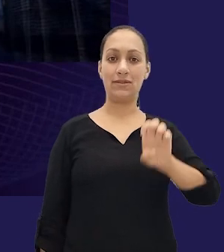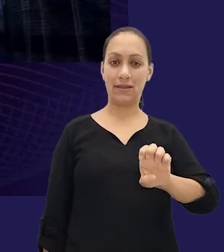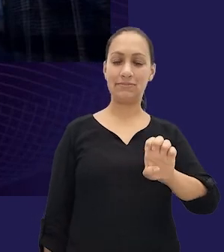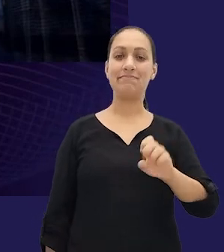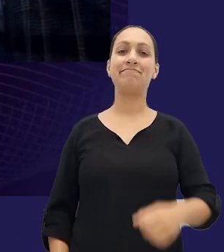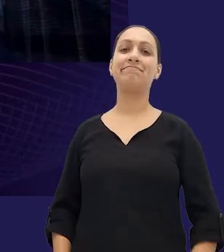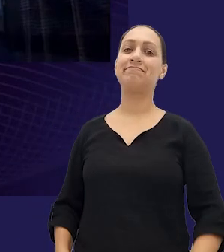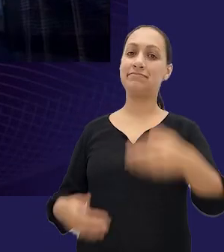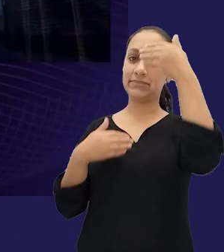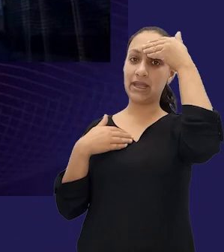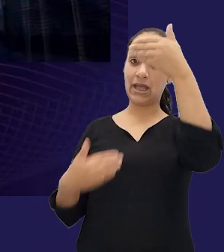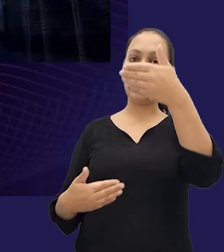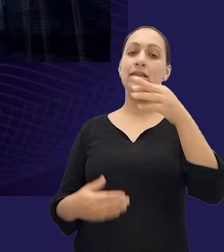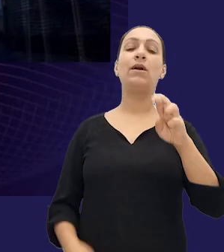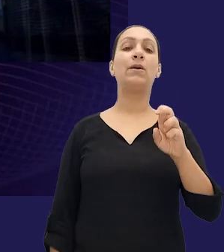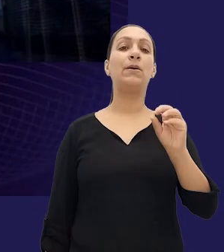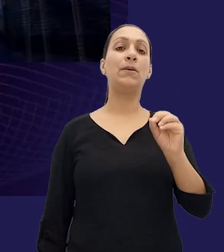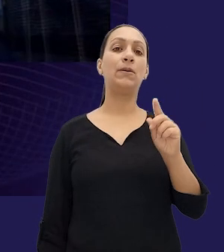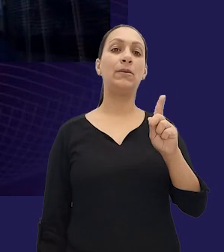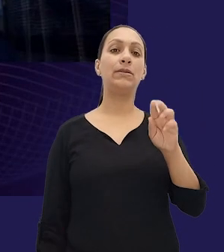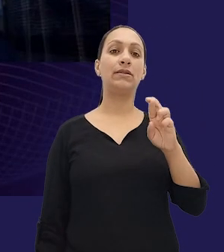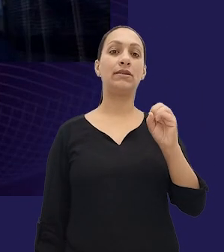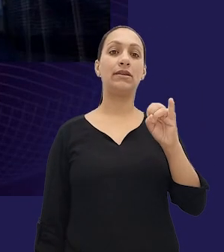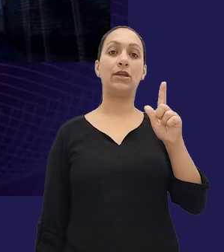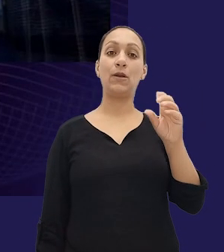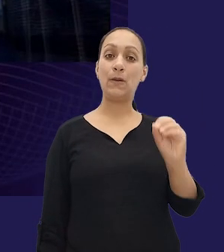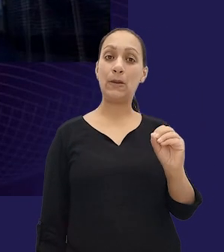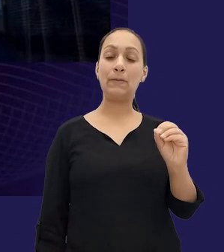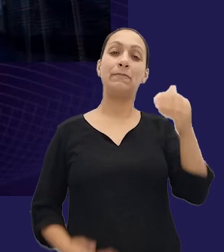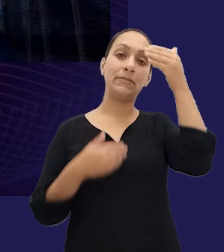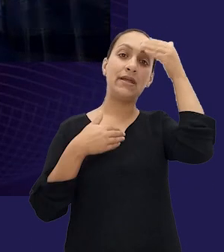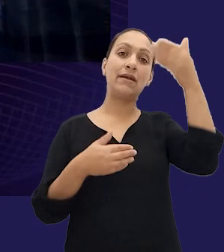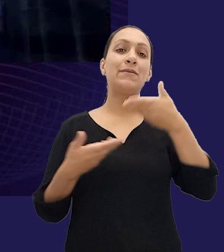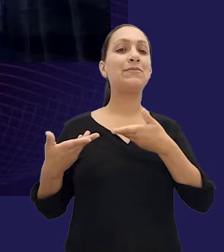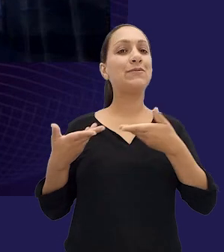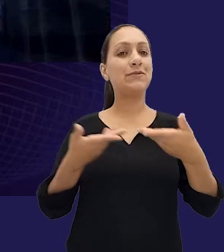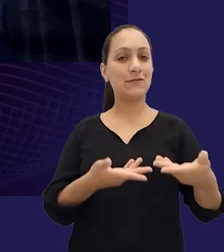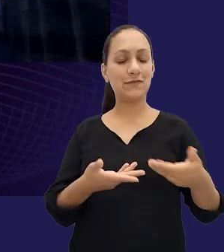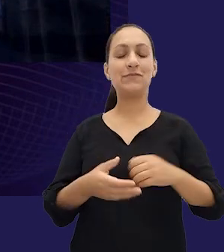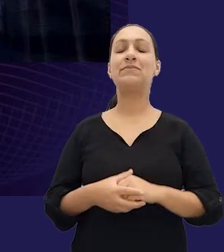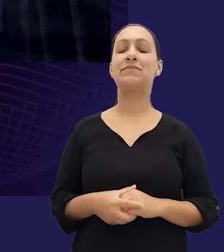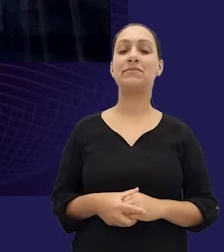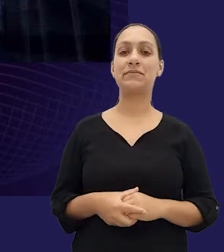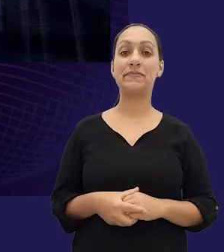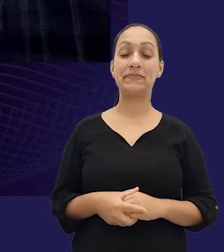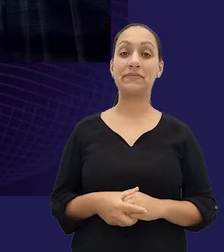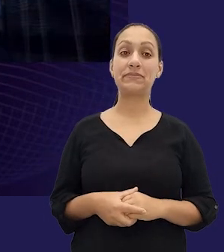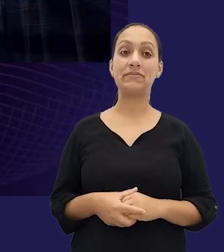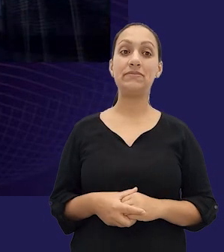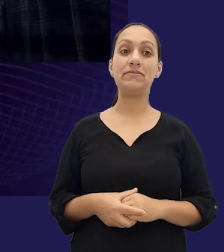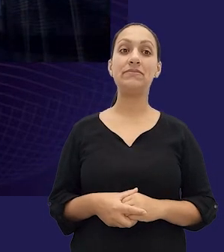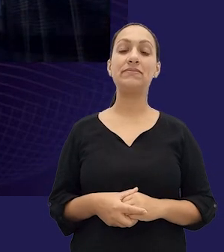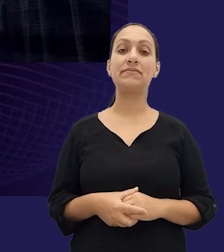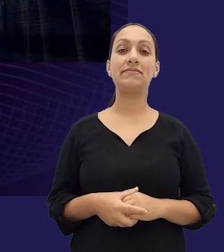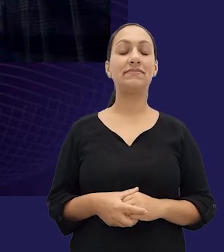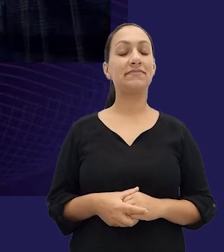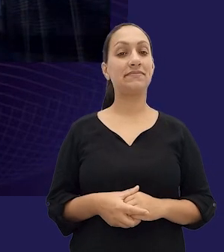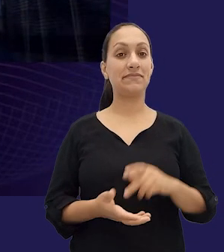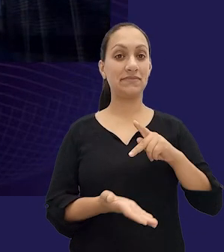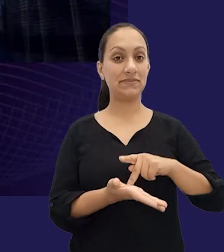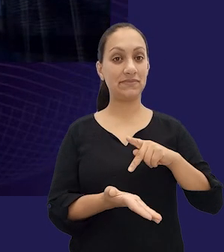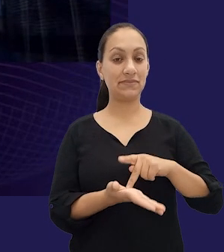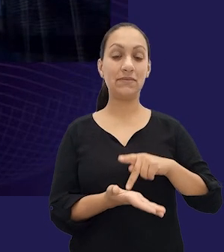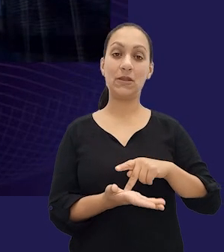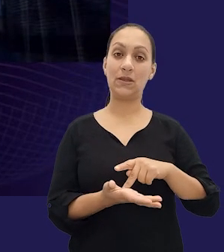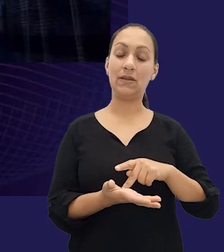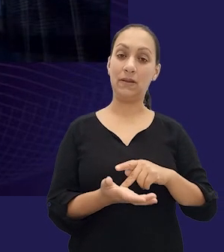Muito obrigada, Rodrigo. Obrigada pelo convite. Vou realmente poder falar e